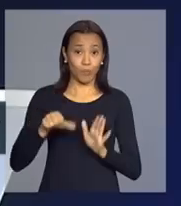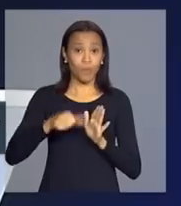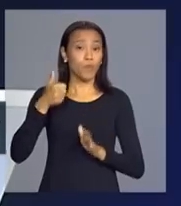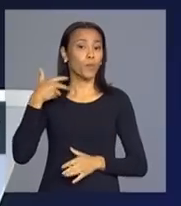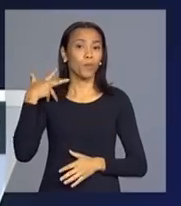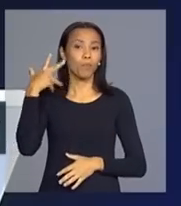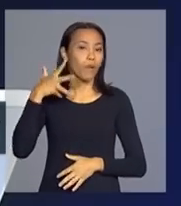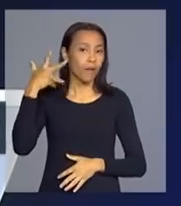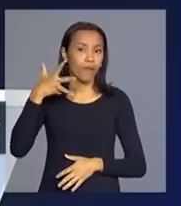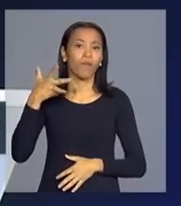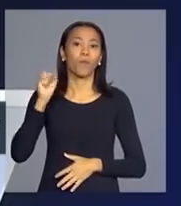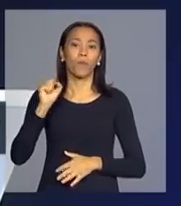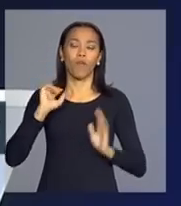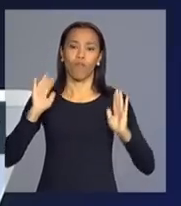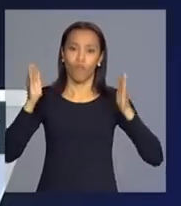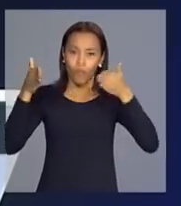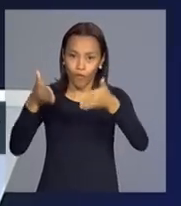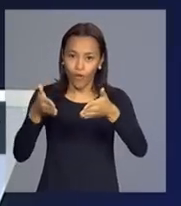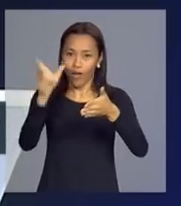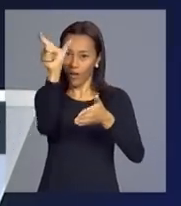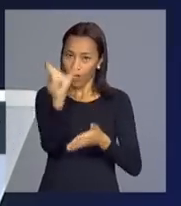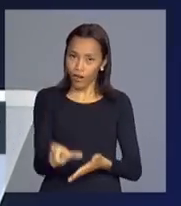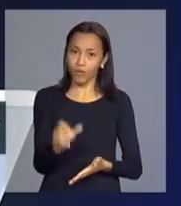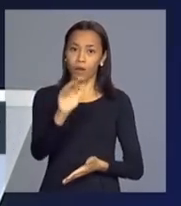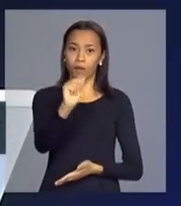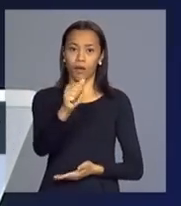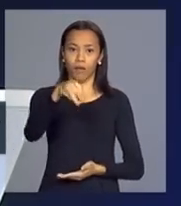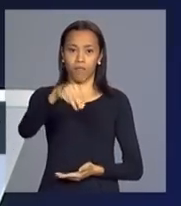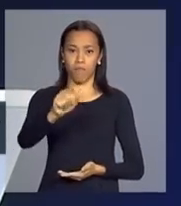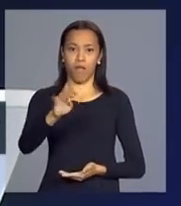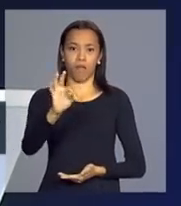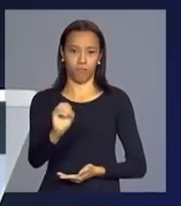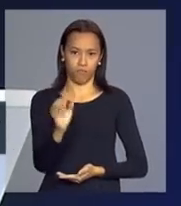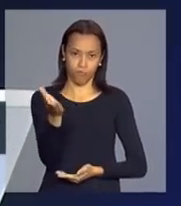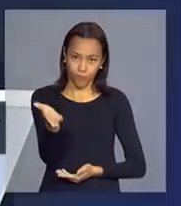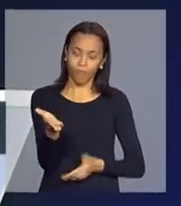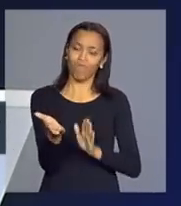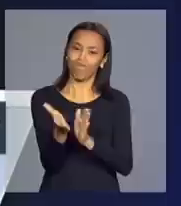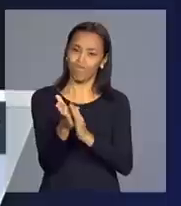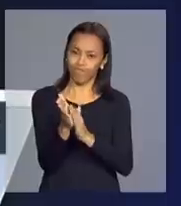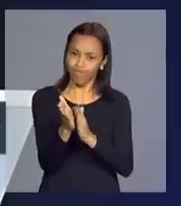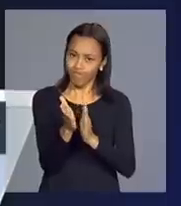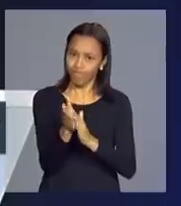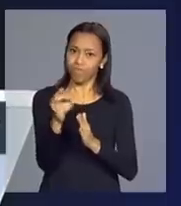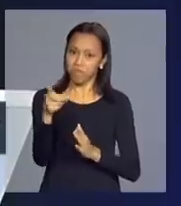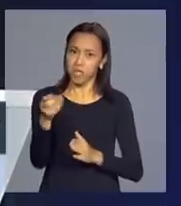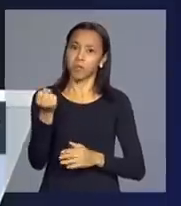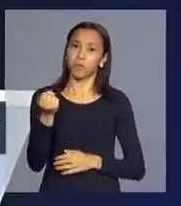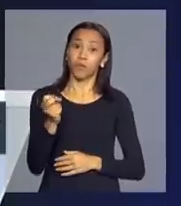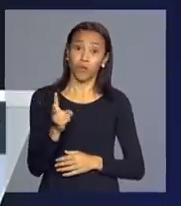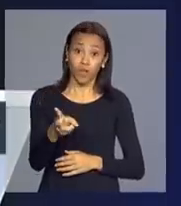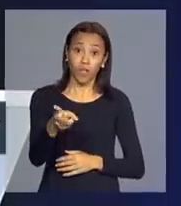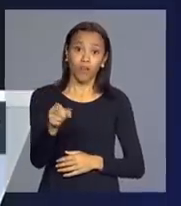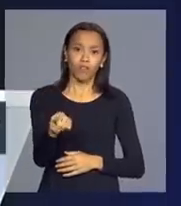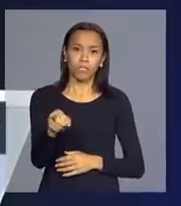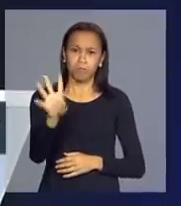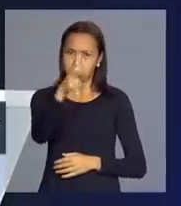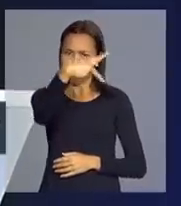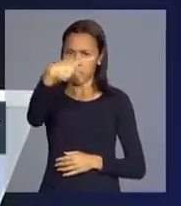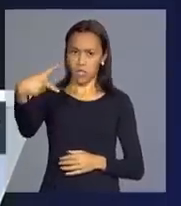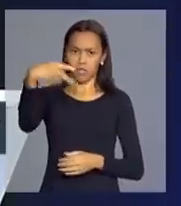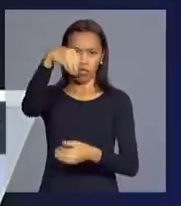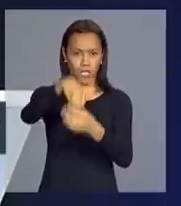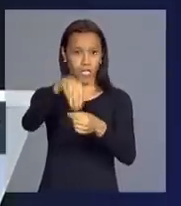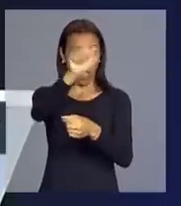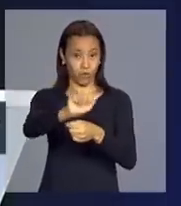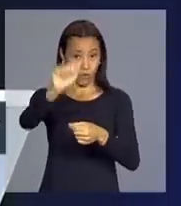palavras são dirigidas ao senhor Rogério Amato, parabenizando pela recondução aos postos de presidente da